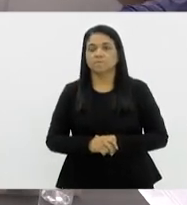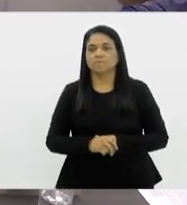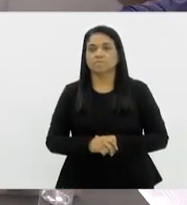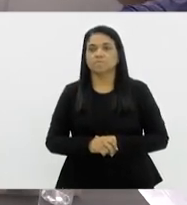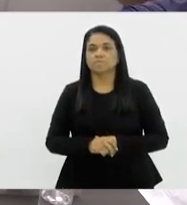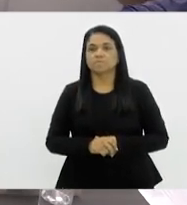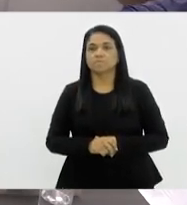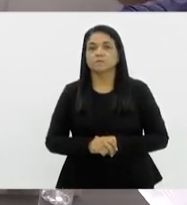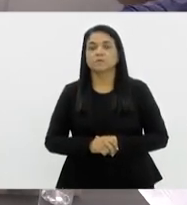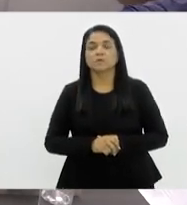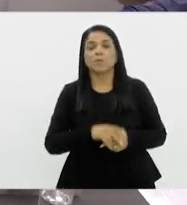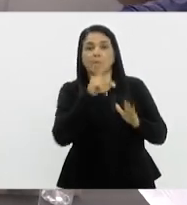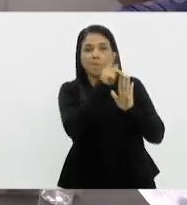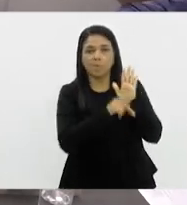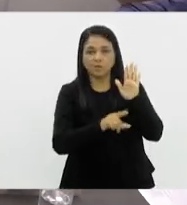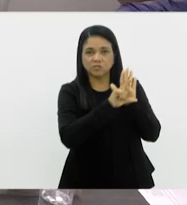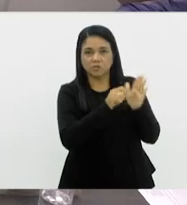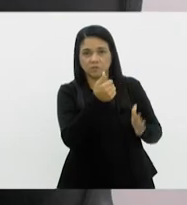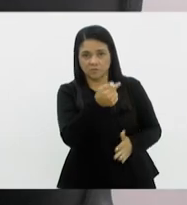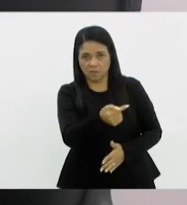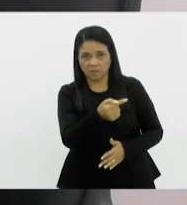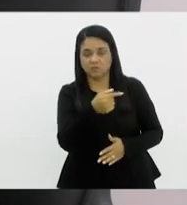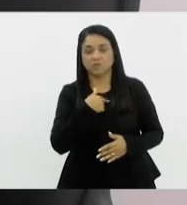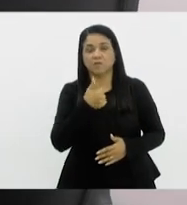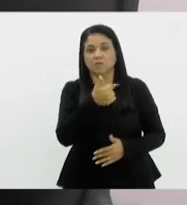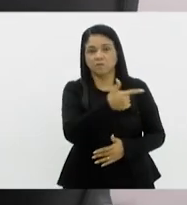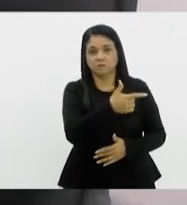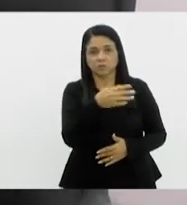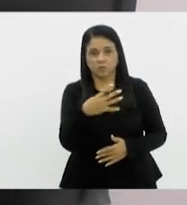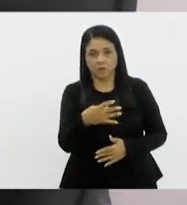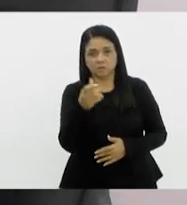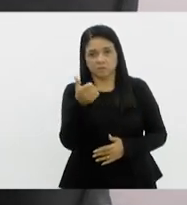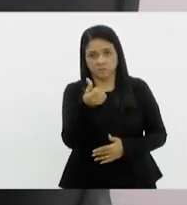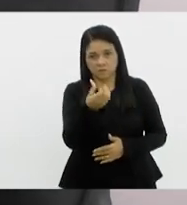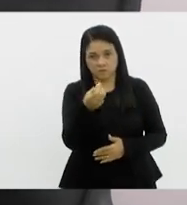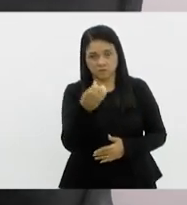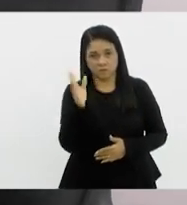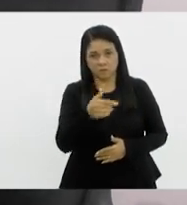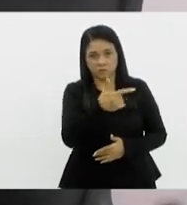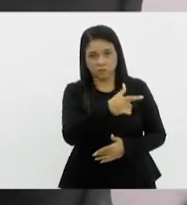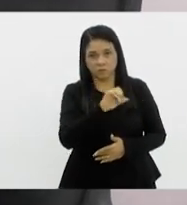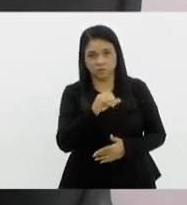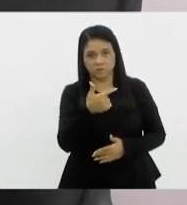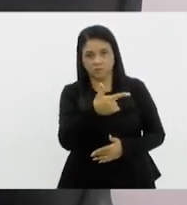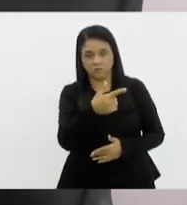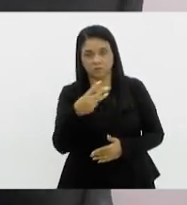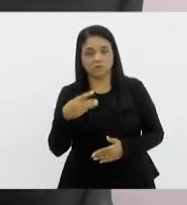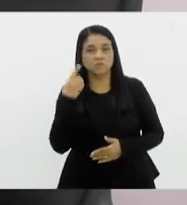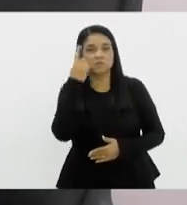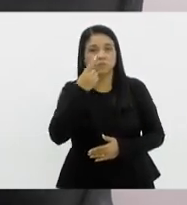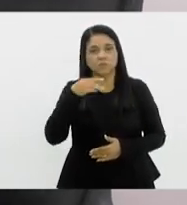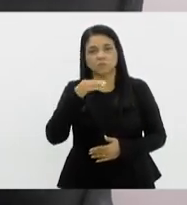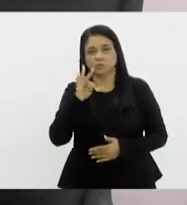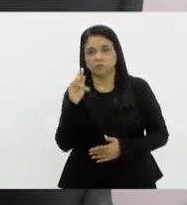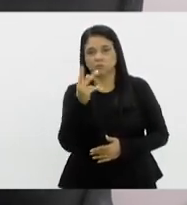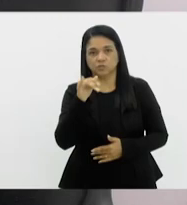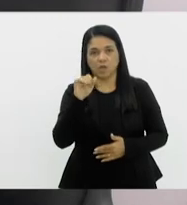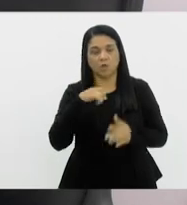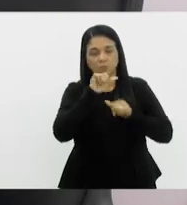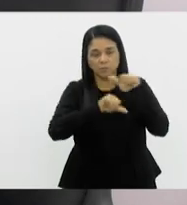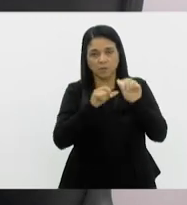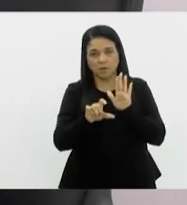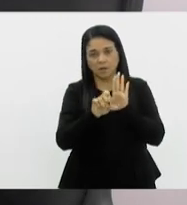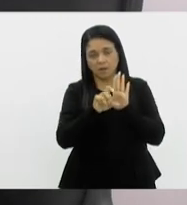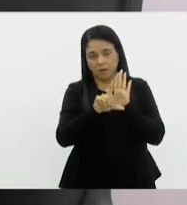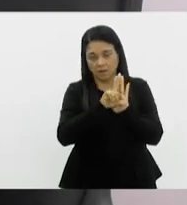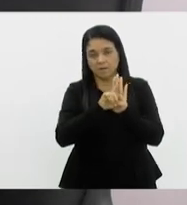Passo, então, ao projeto 7 da pauta, projeto de lei 2460, de 23, de autoria do deputado Thiago Rangel. Altera a lei estadual